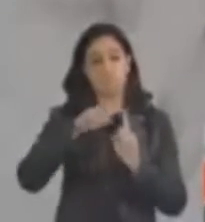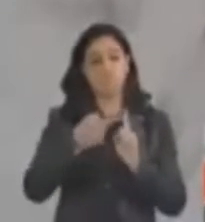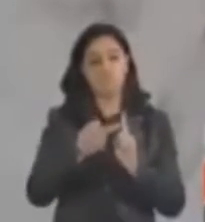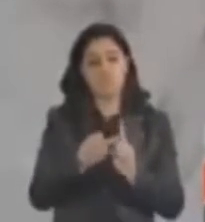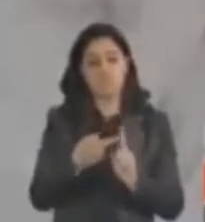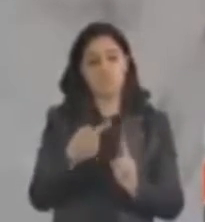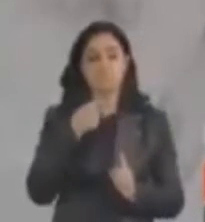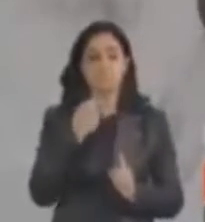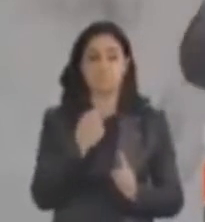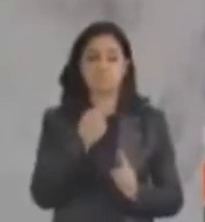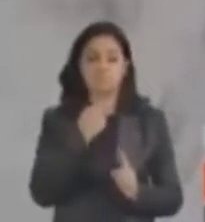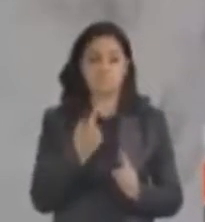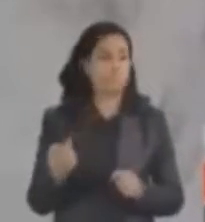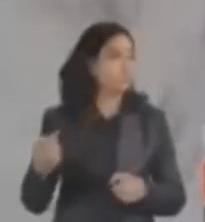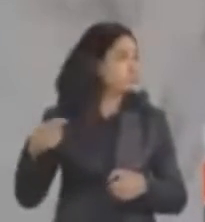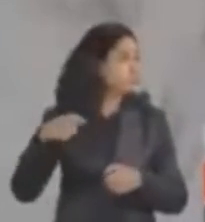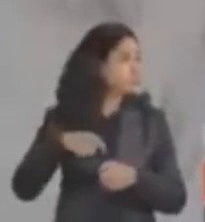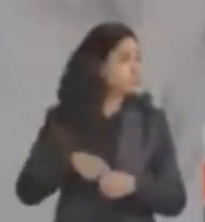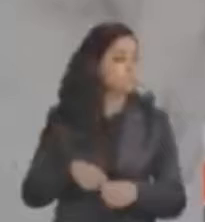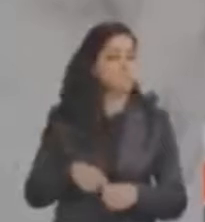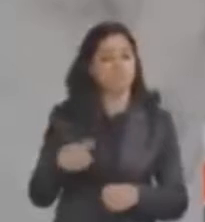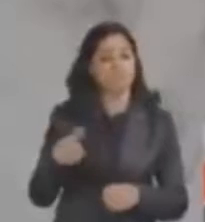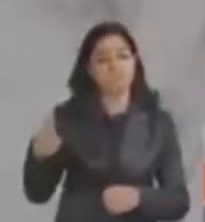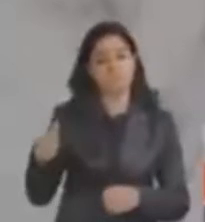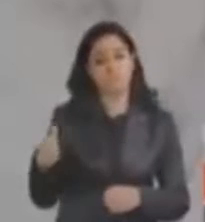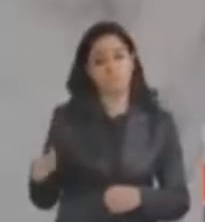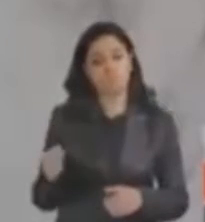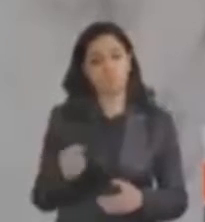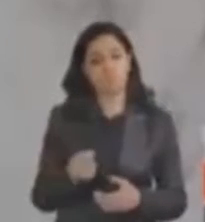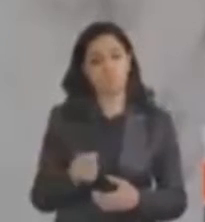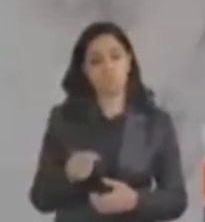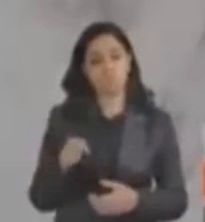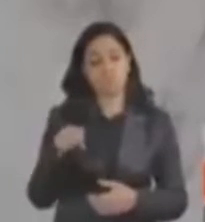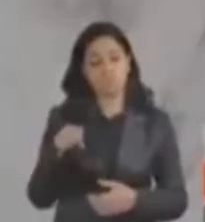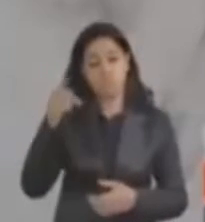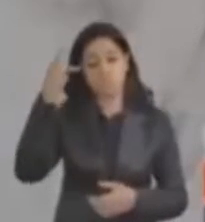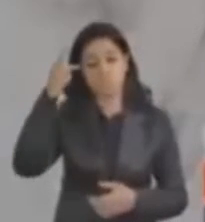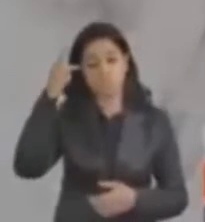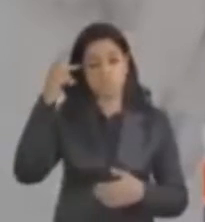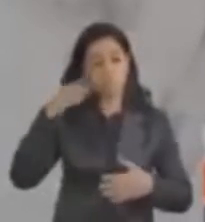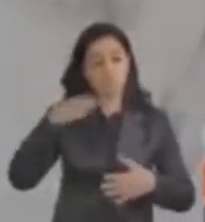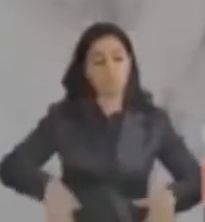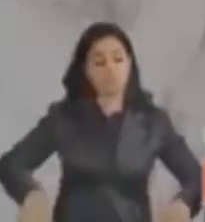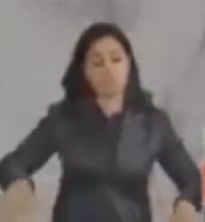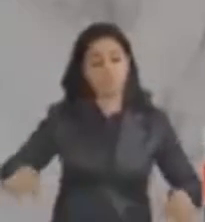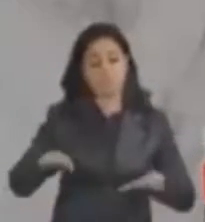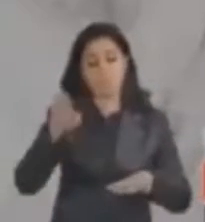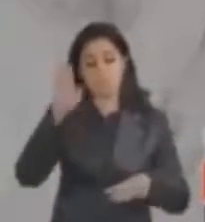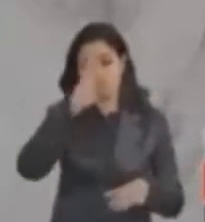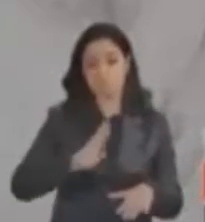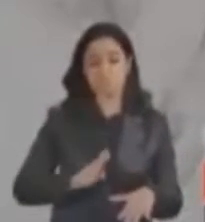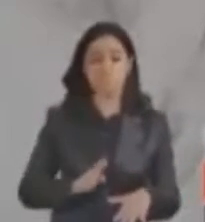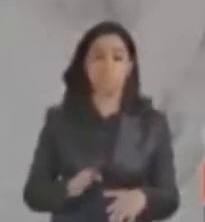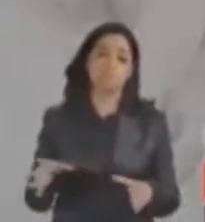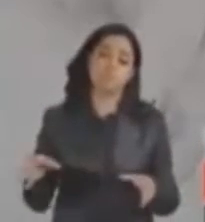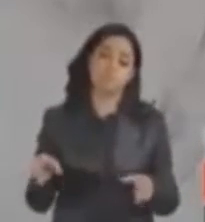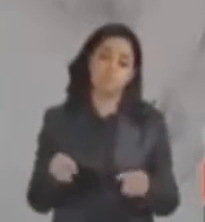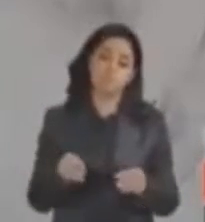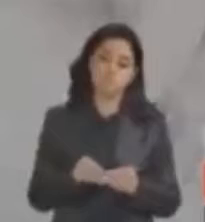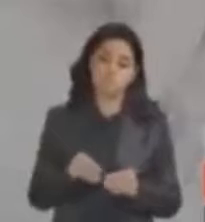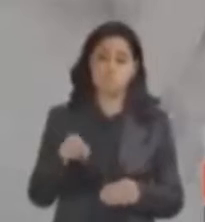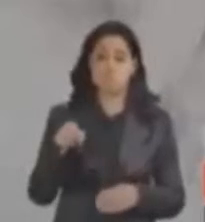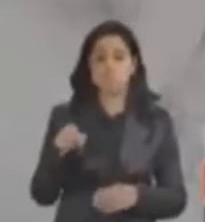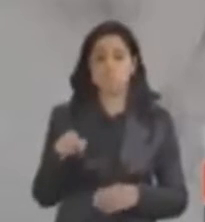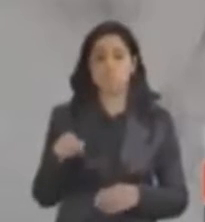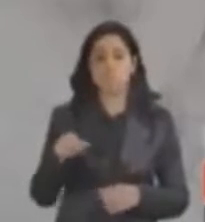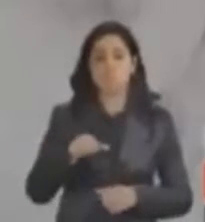se não tiver um investimento pesado nessa área não só no estado de são paulo mas em todo o país então eu queria concluir com isso se nós